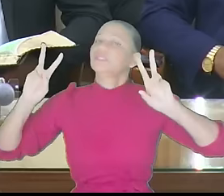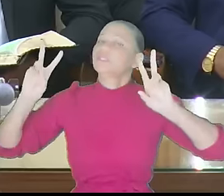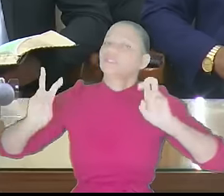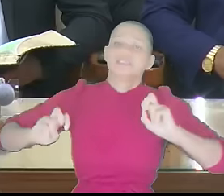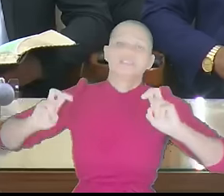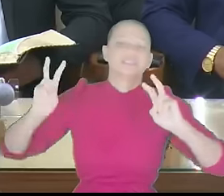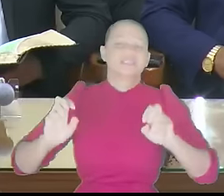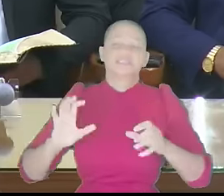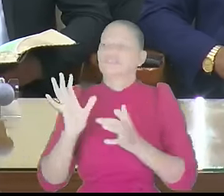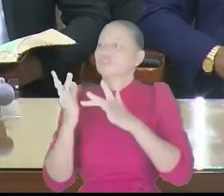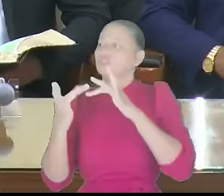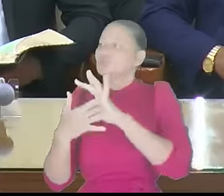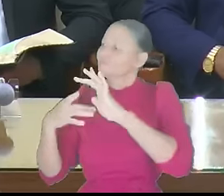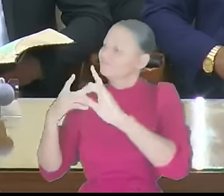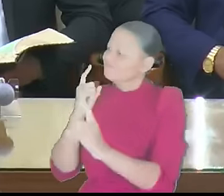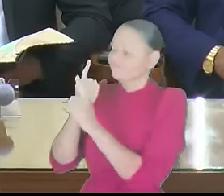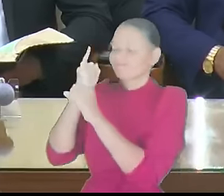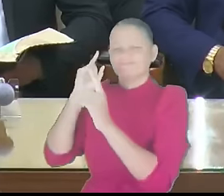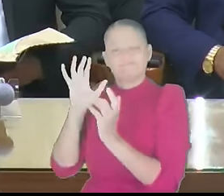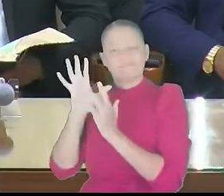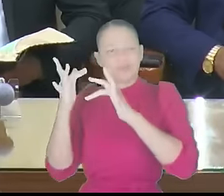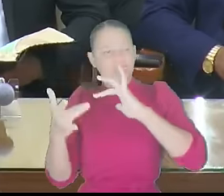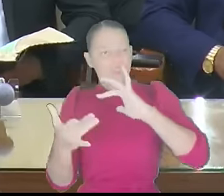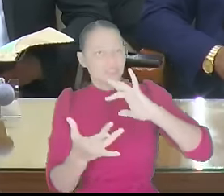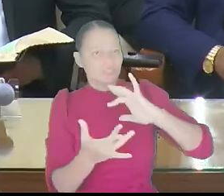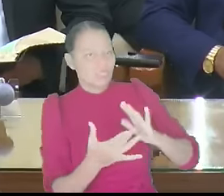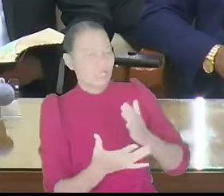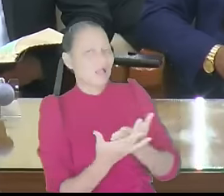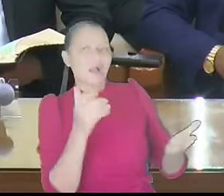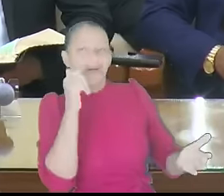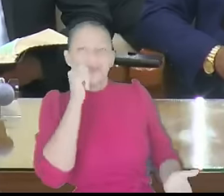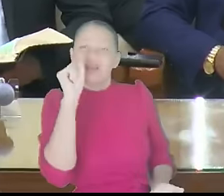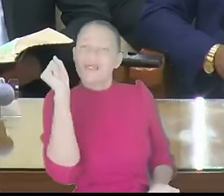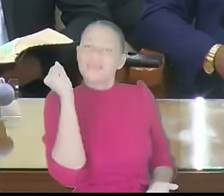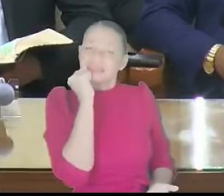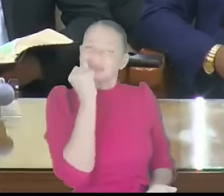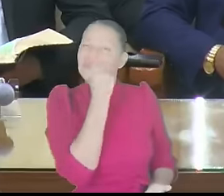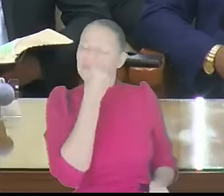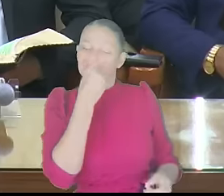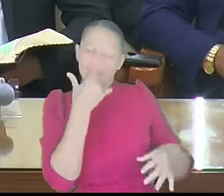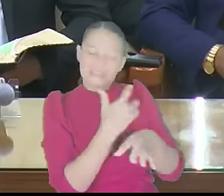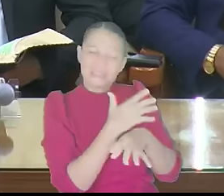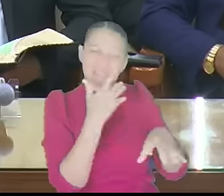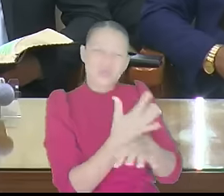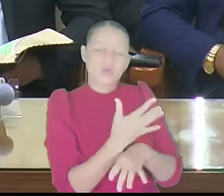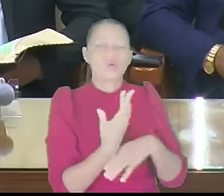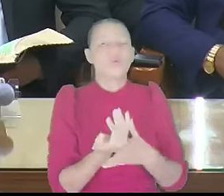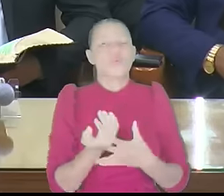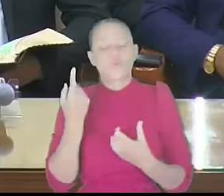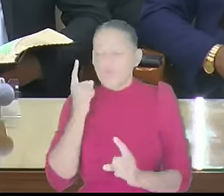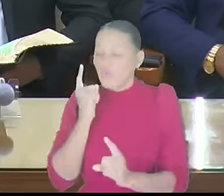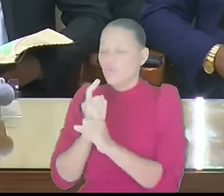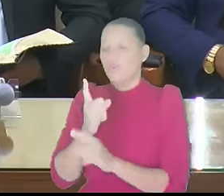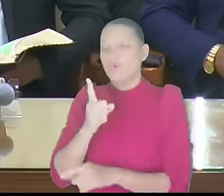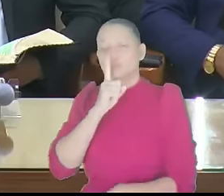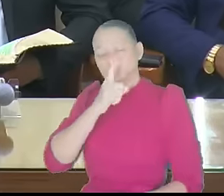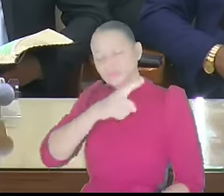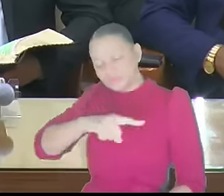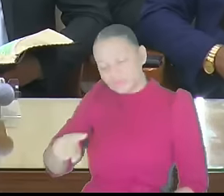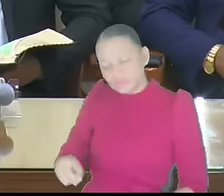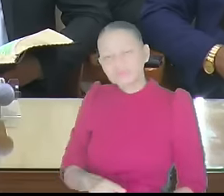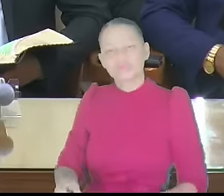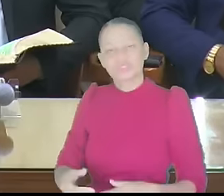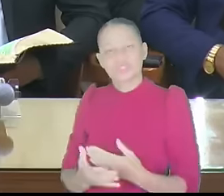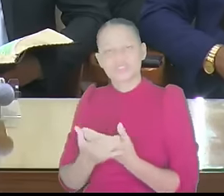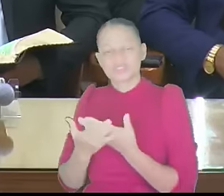os encontros com Jesus. O encontro da samaritana com Jesus. O encontro de Zaqueu com Jesus. O encontro da